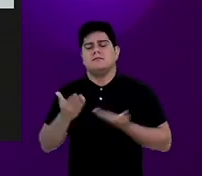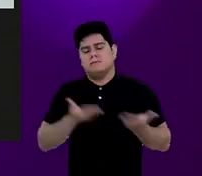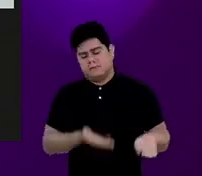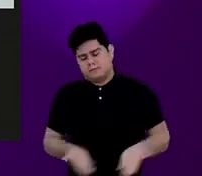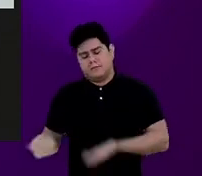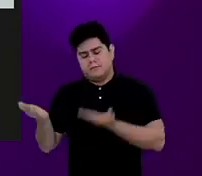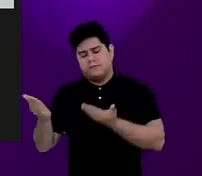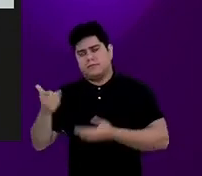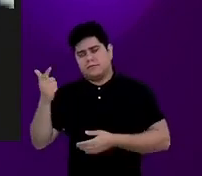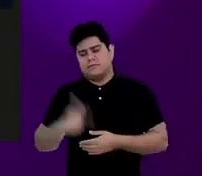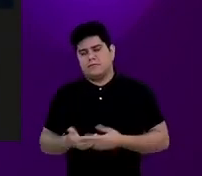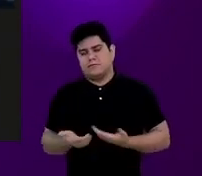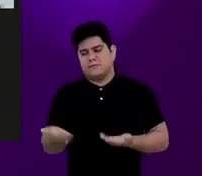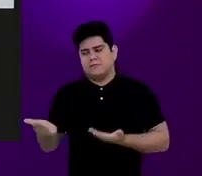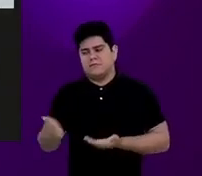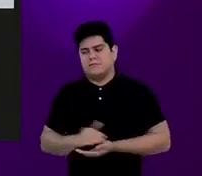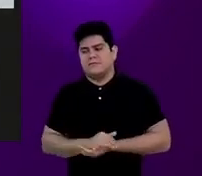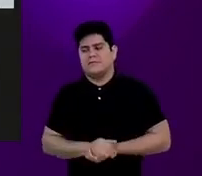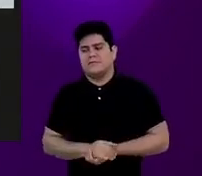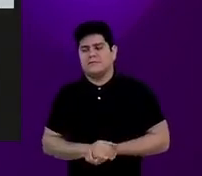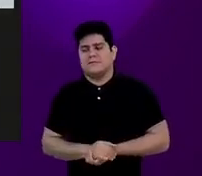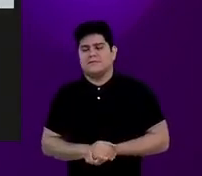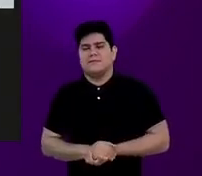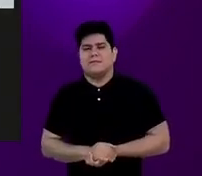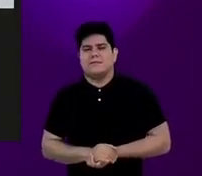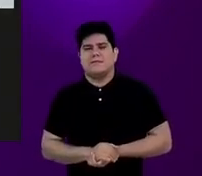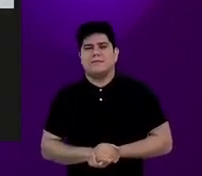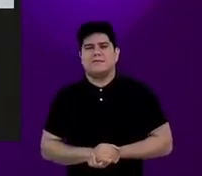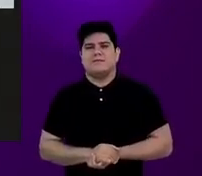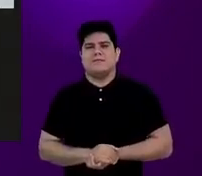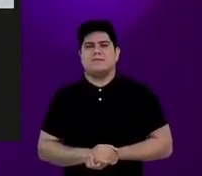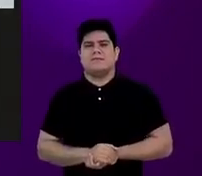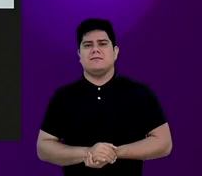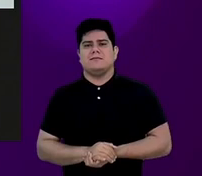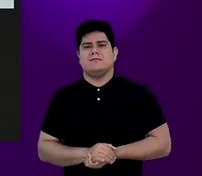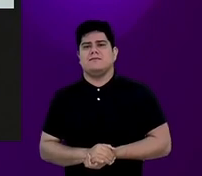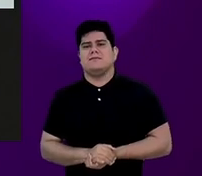palavra de novo aí para o Rodrigo e agradeço imensamente novamente a oportunidade.